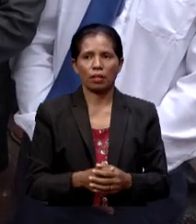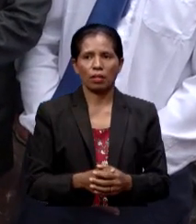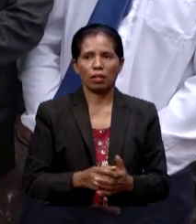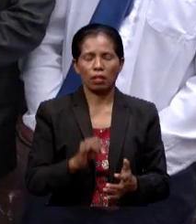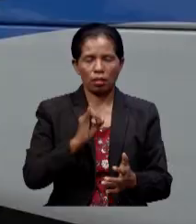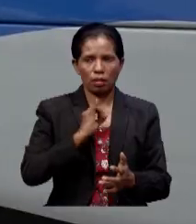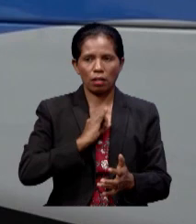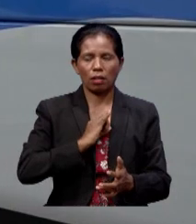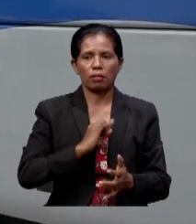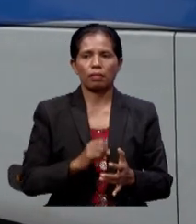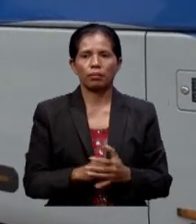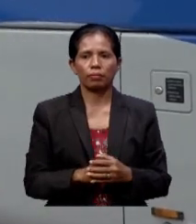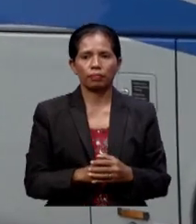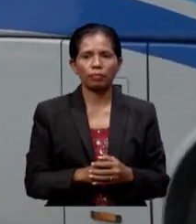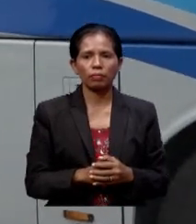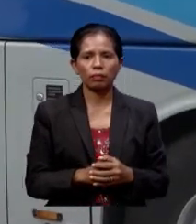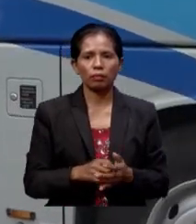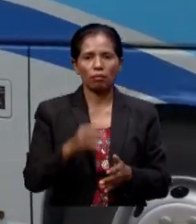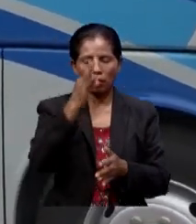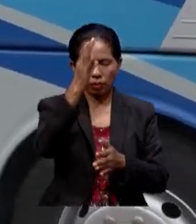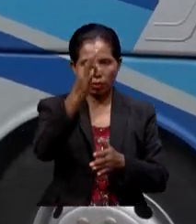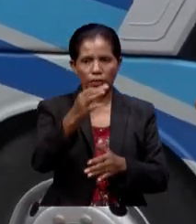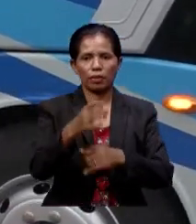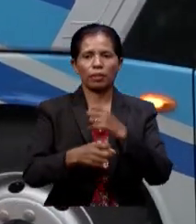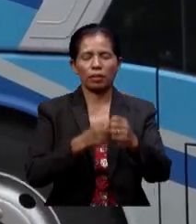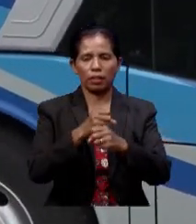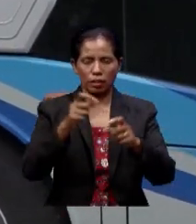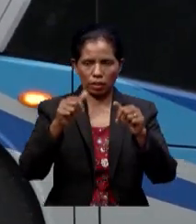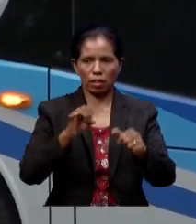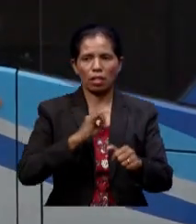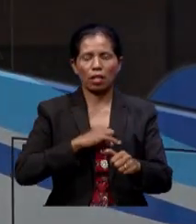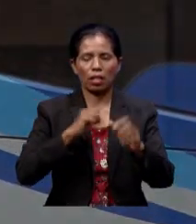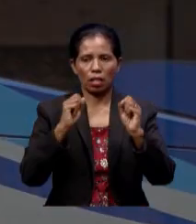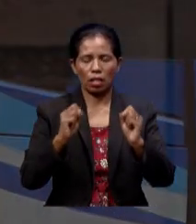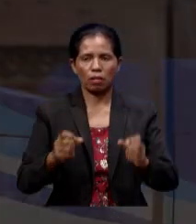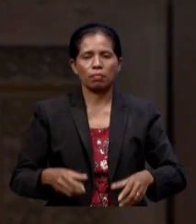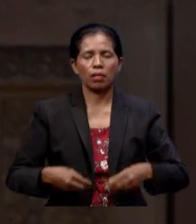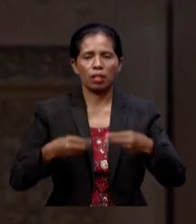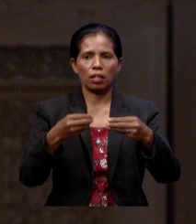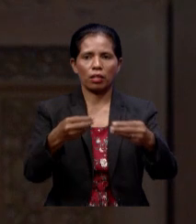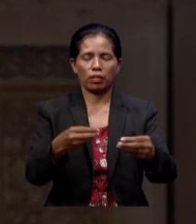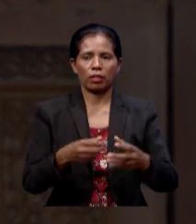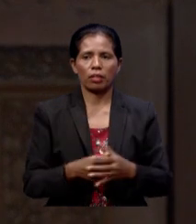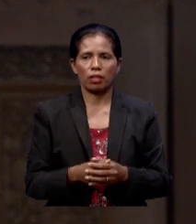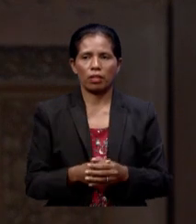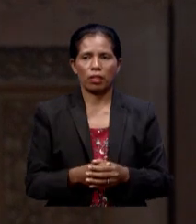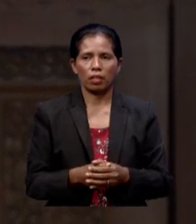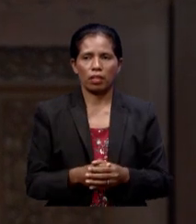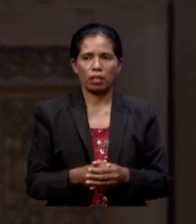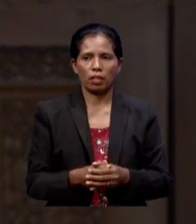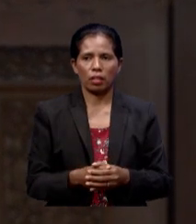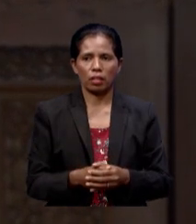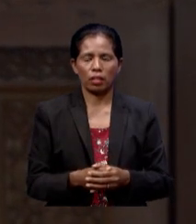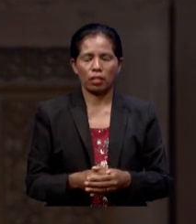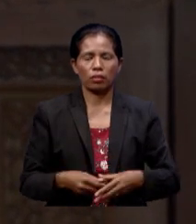que a UINTINA e DANE, a UBELE, oferece tiga roda com